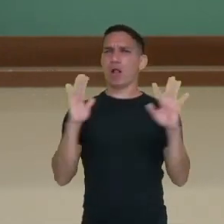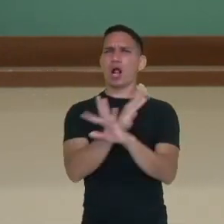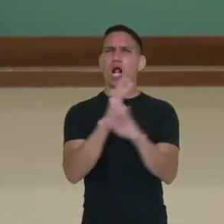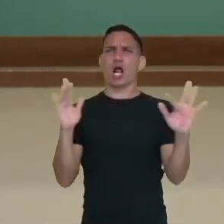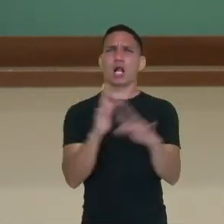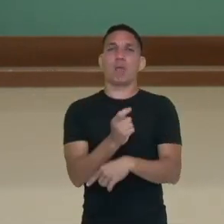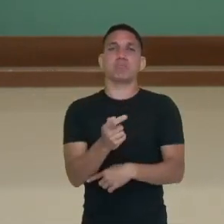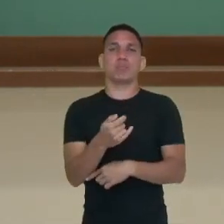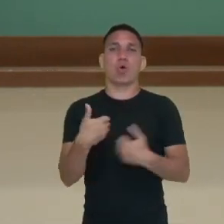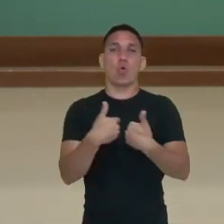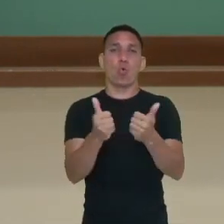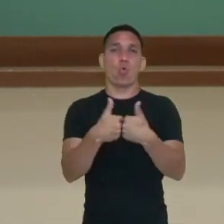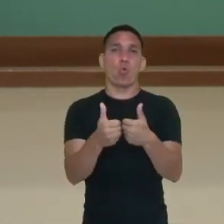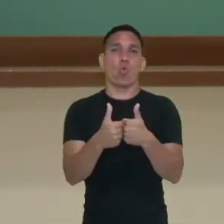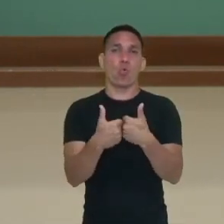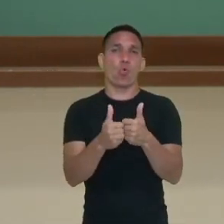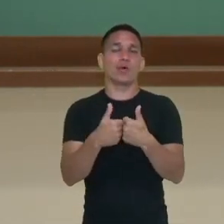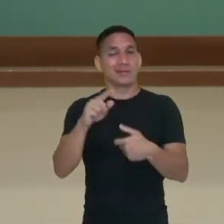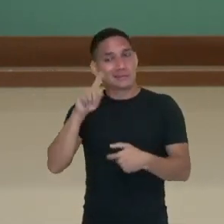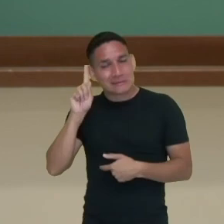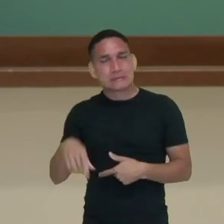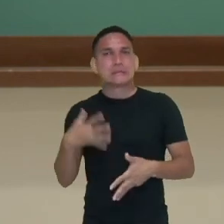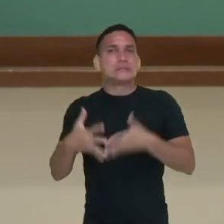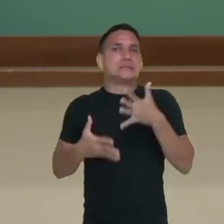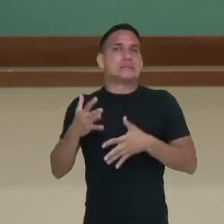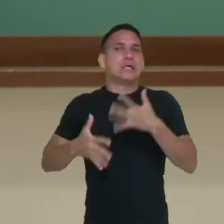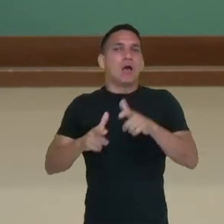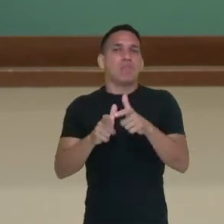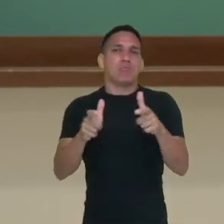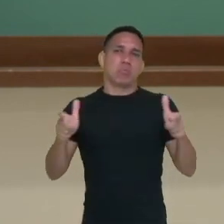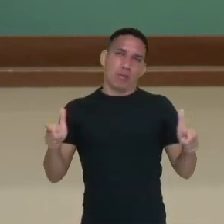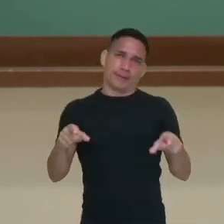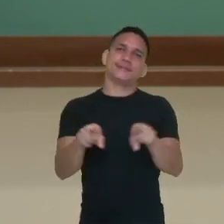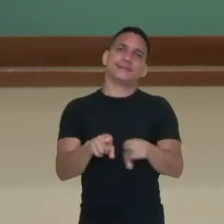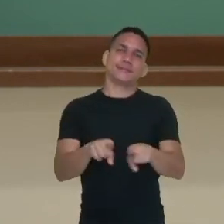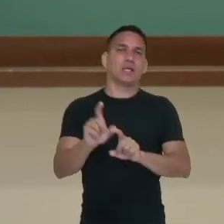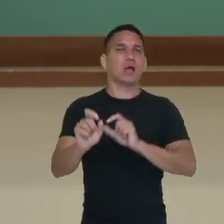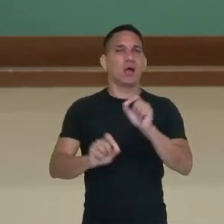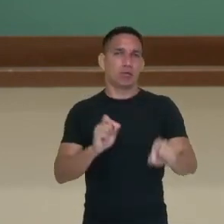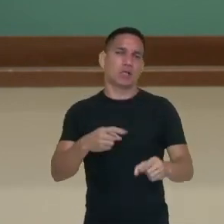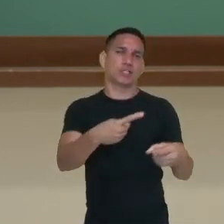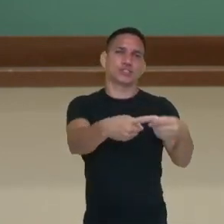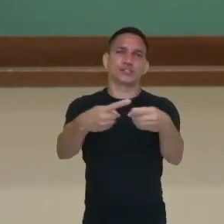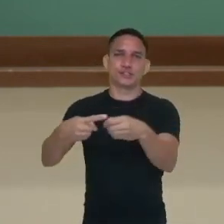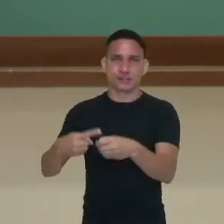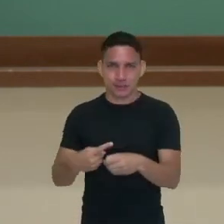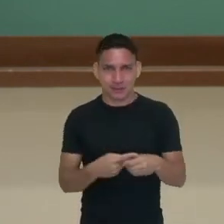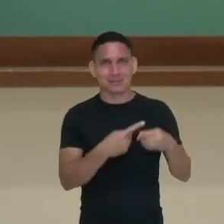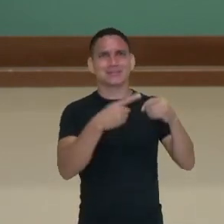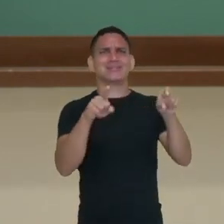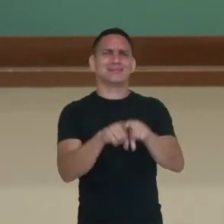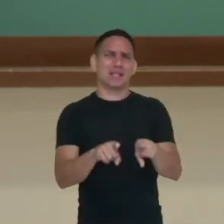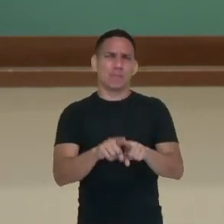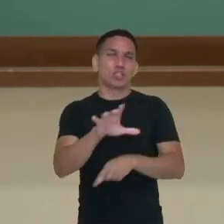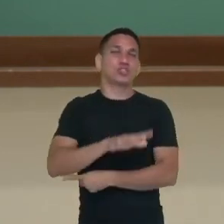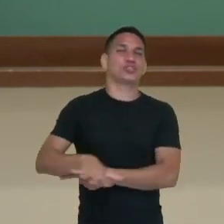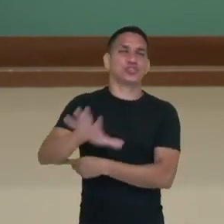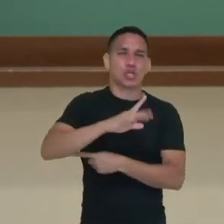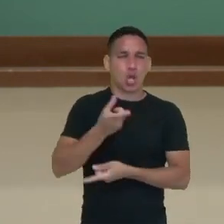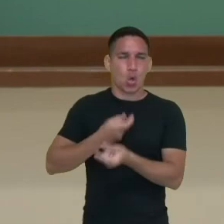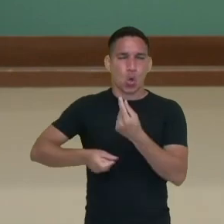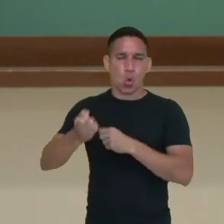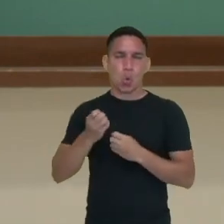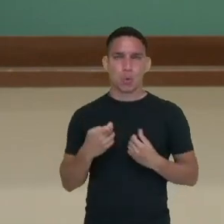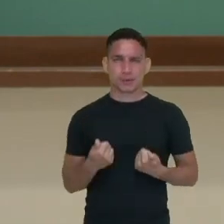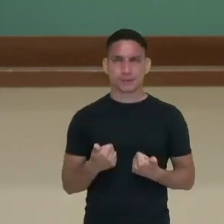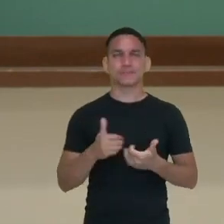E isso é uma das coisas que atrapalha, né, o crescimento também dessa cidade e também o crescimento de modo geral econômico, tá